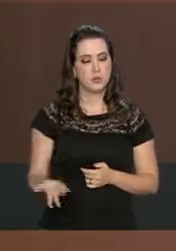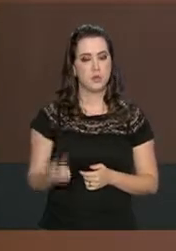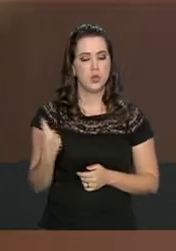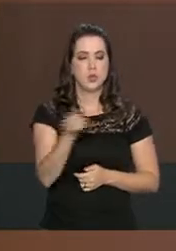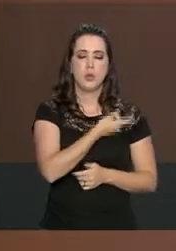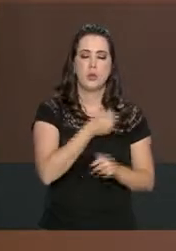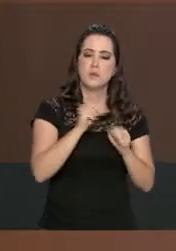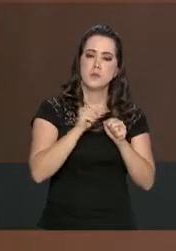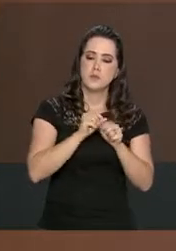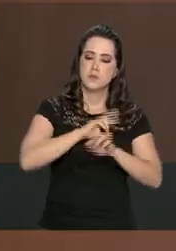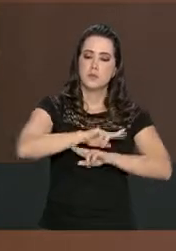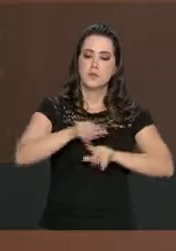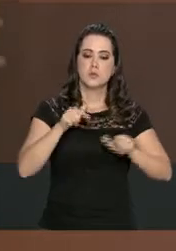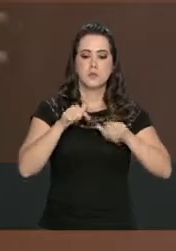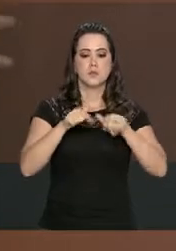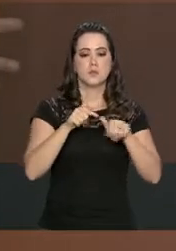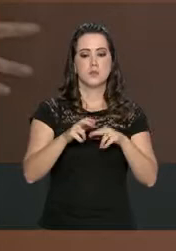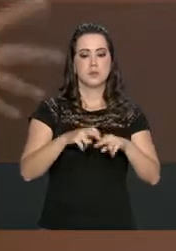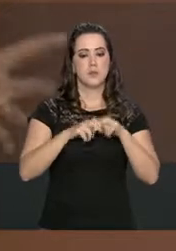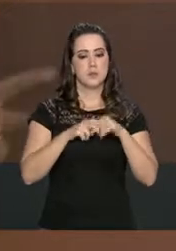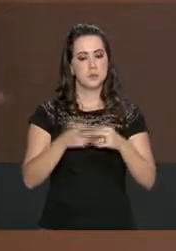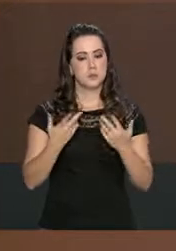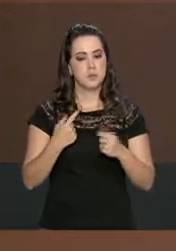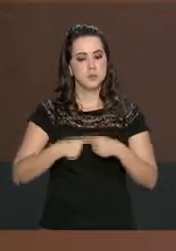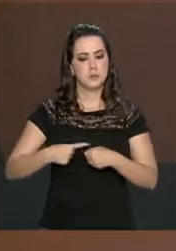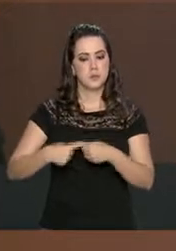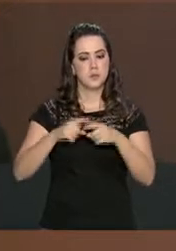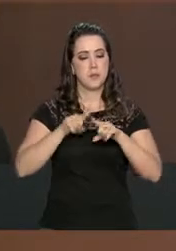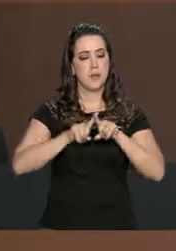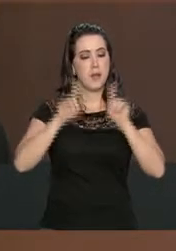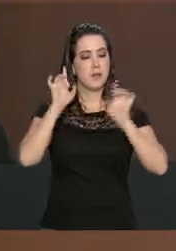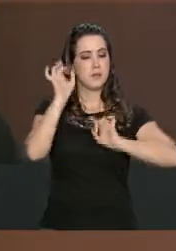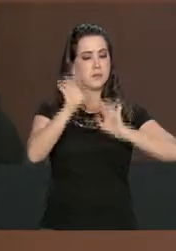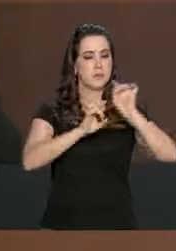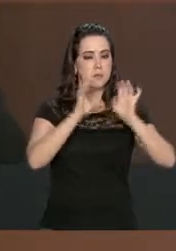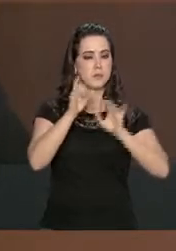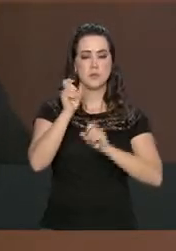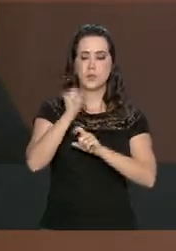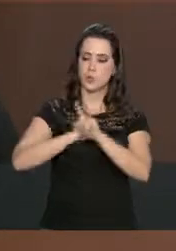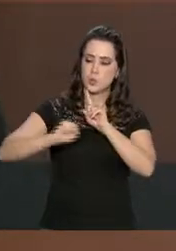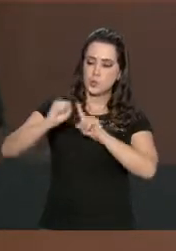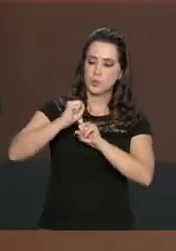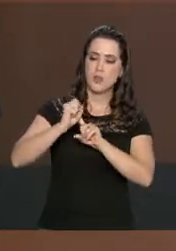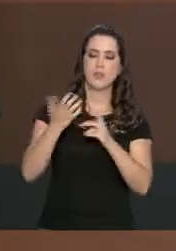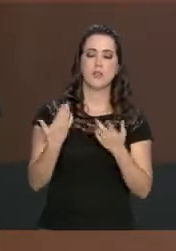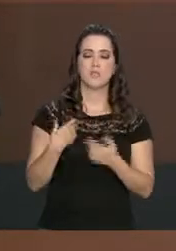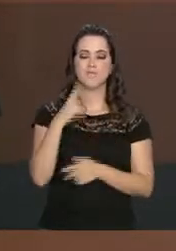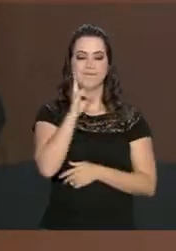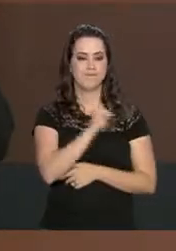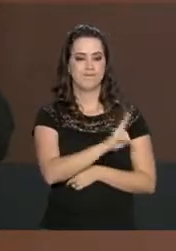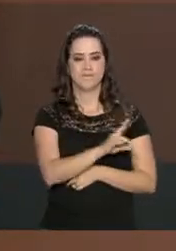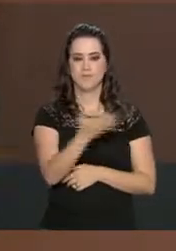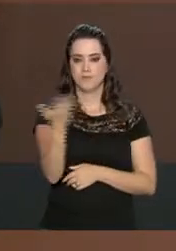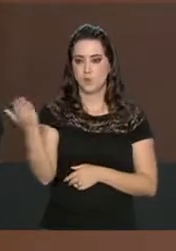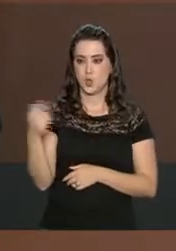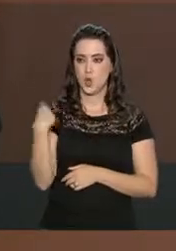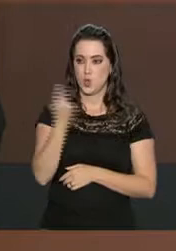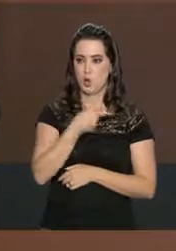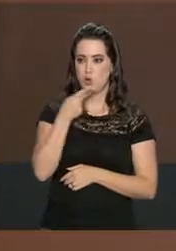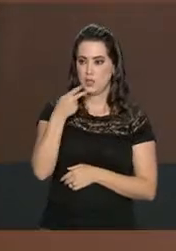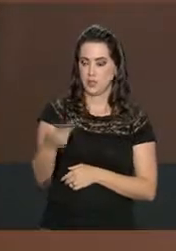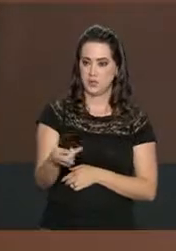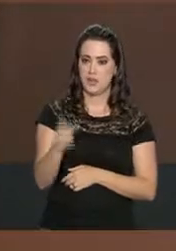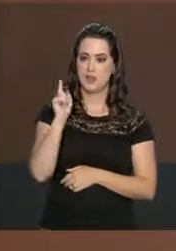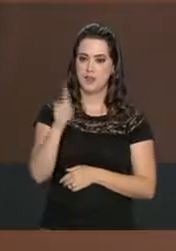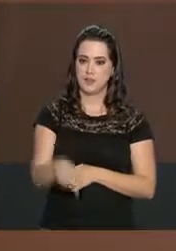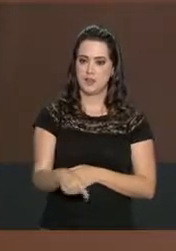Nós fizemos muito pelos municípios brasileiros, mas especialmente pelo acolhimento da sociedade. Quando eu vejo aqui que o nosso discurso